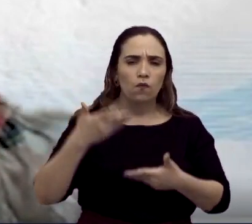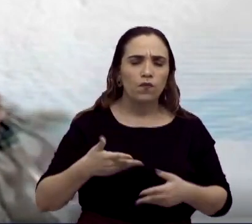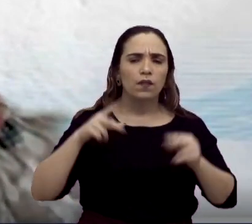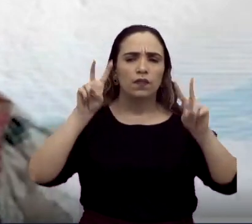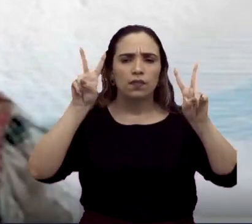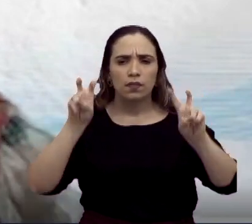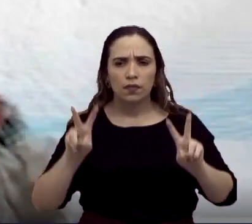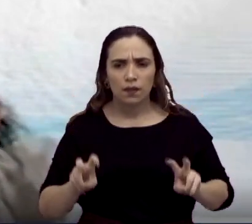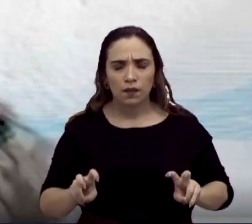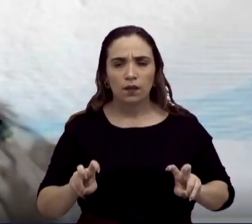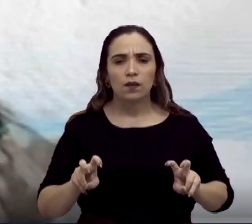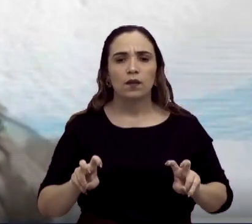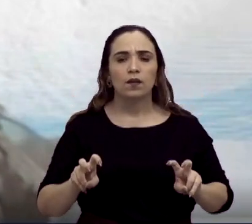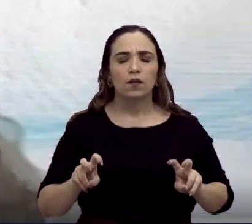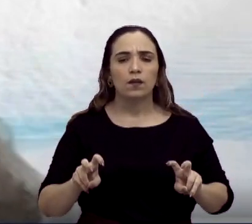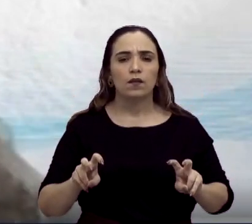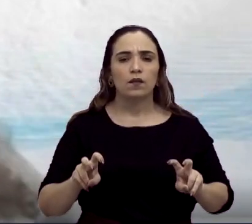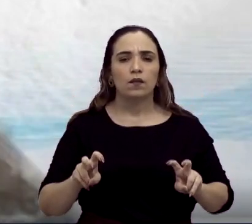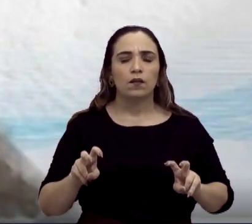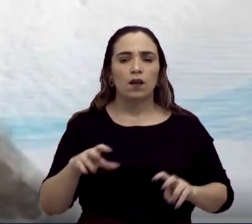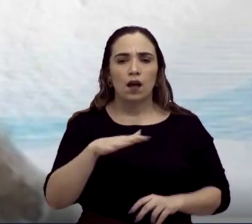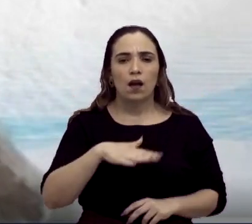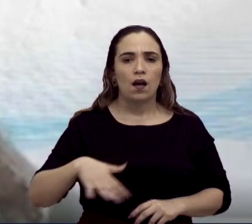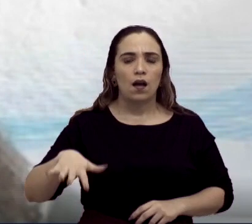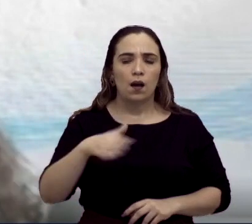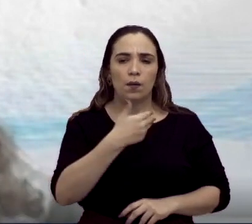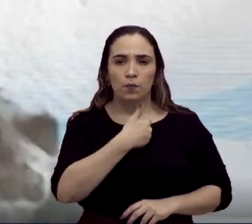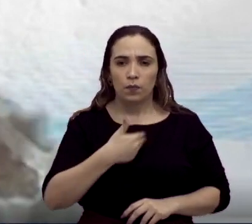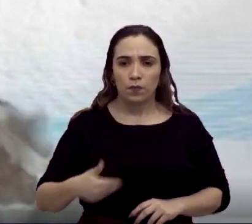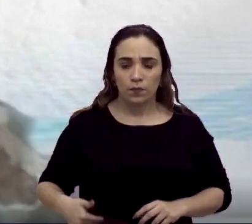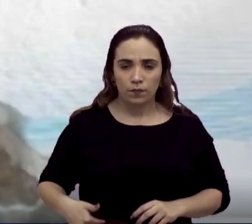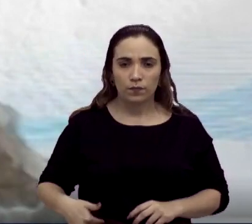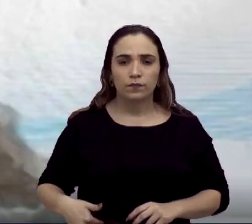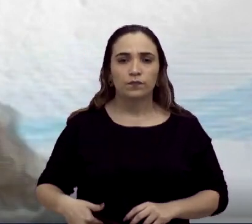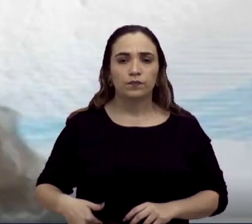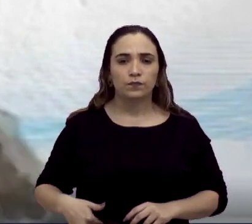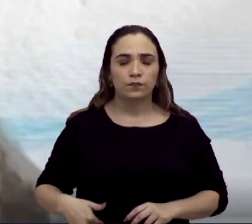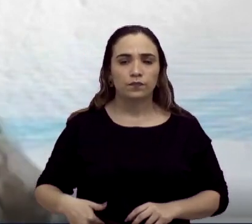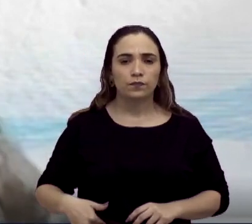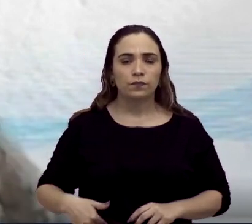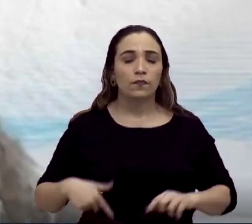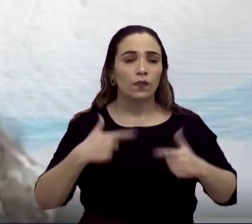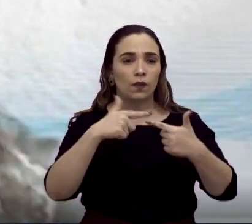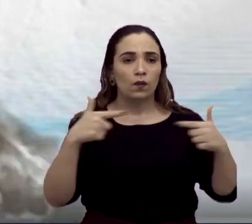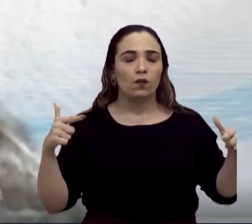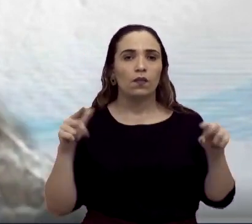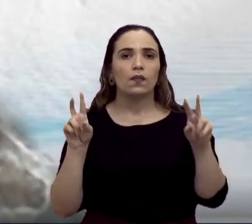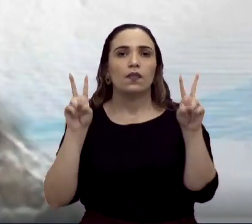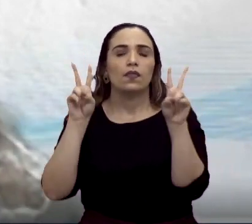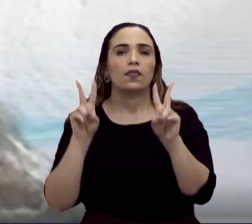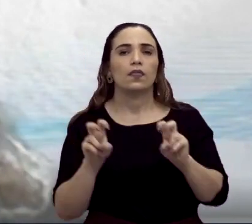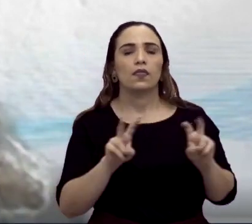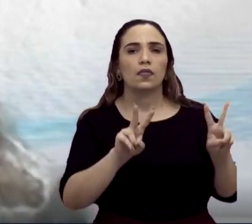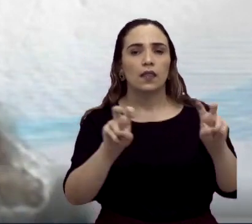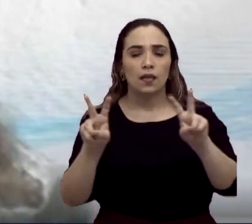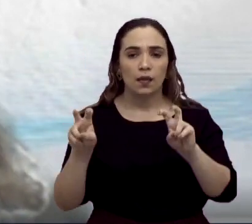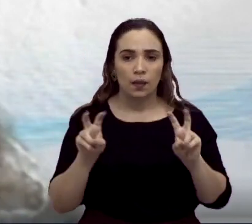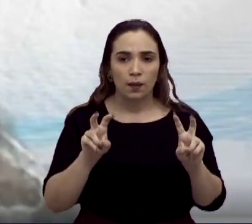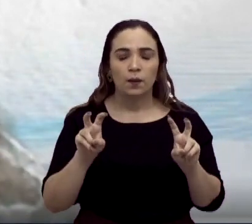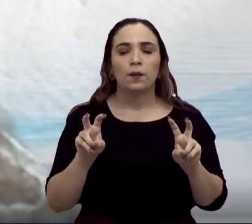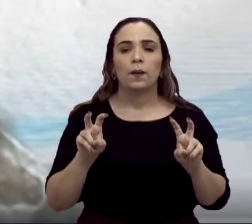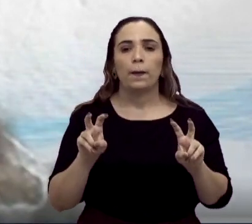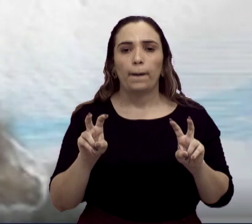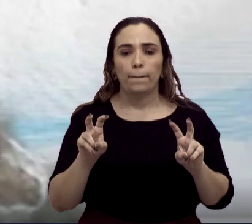temas relacionados à gestão pública, ao legislativo, e outros temas também que